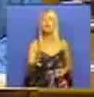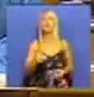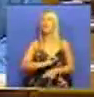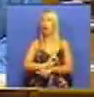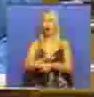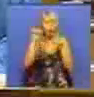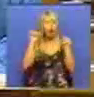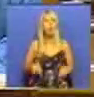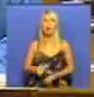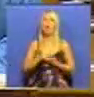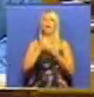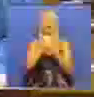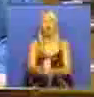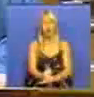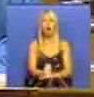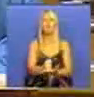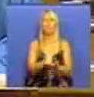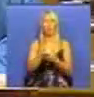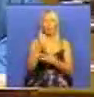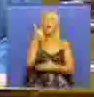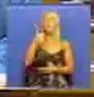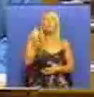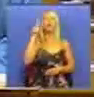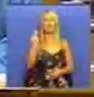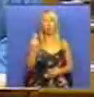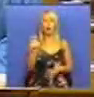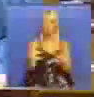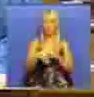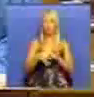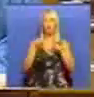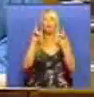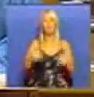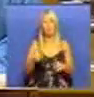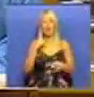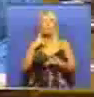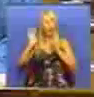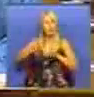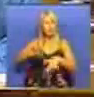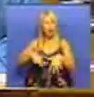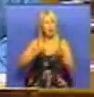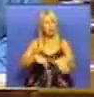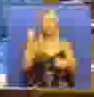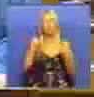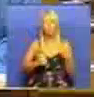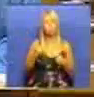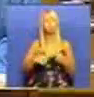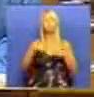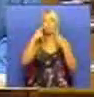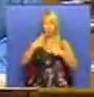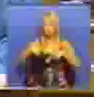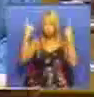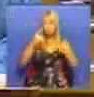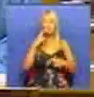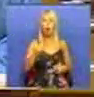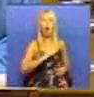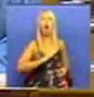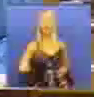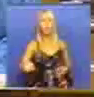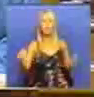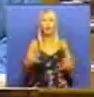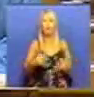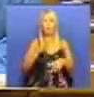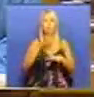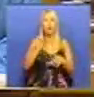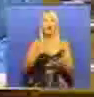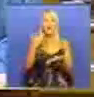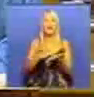e solidariedade do Bloco de Esquerda. Uma manifestação para vincar a crescente oposição às propostas do Livro